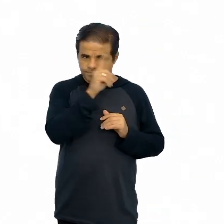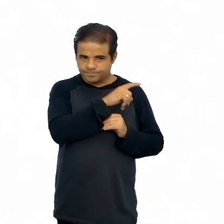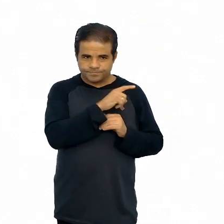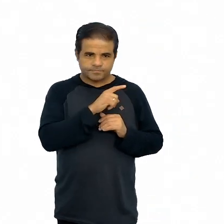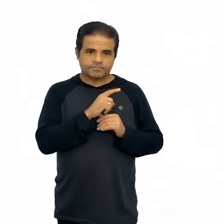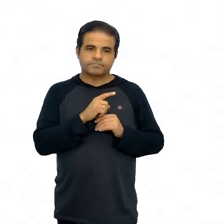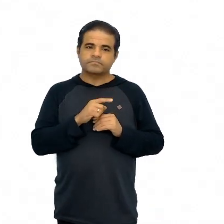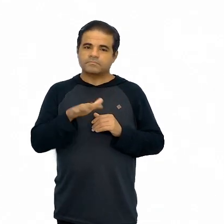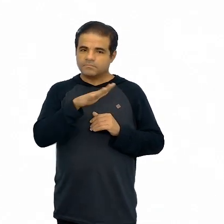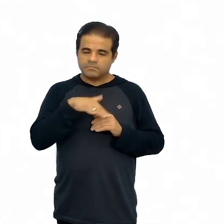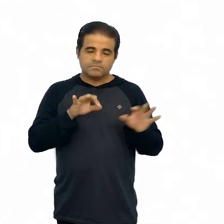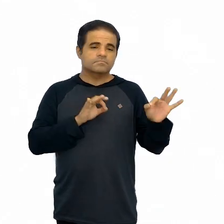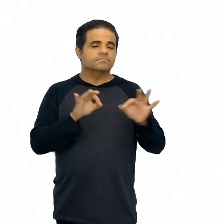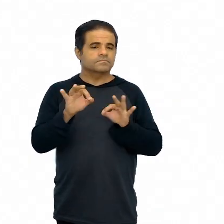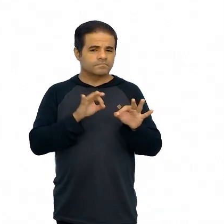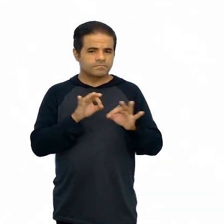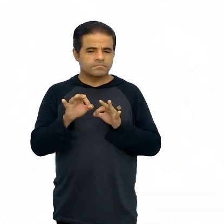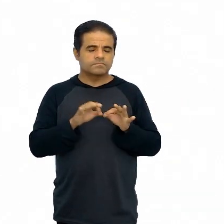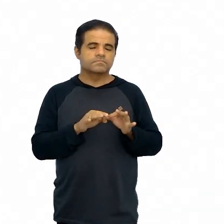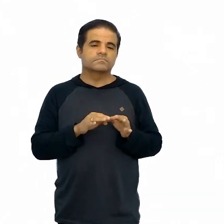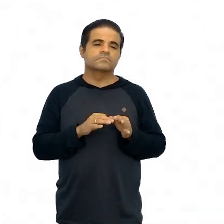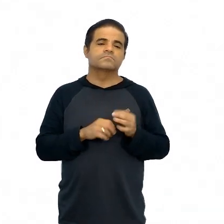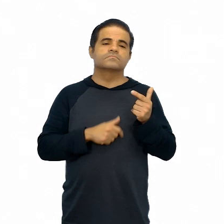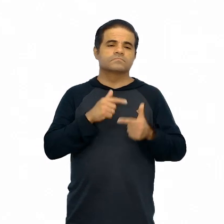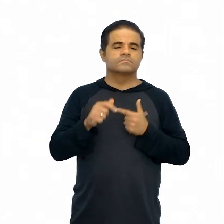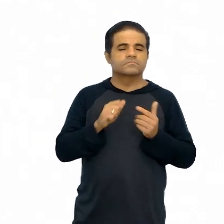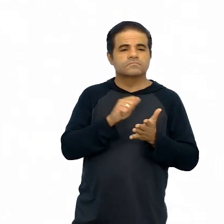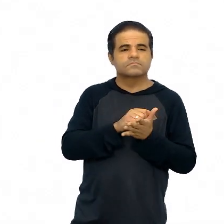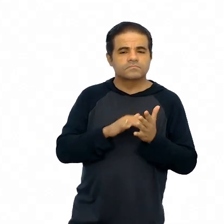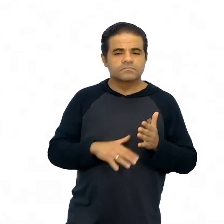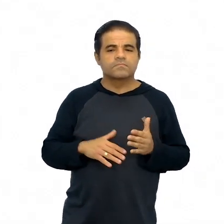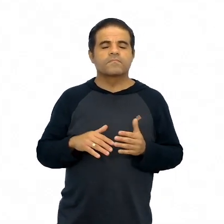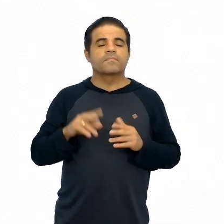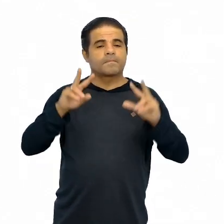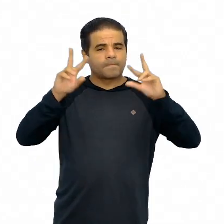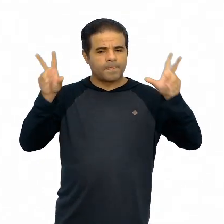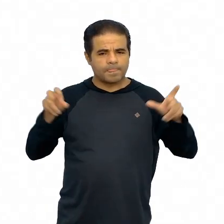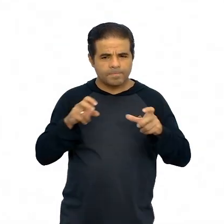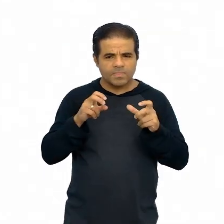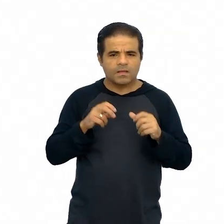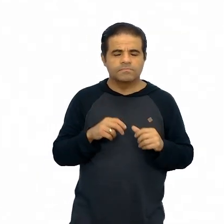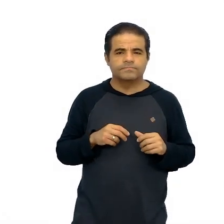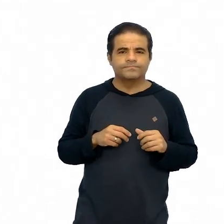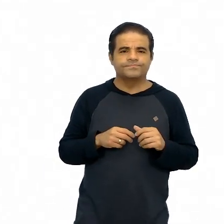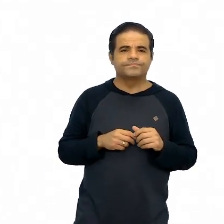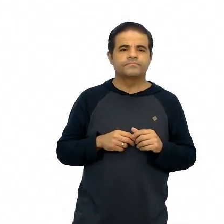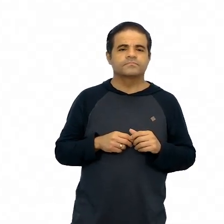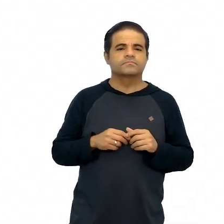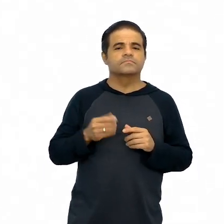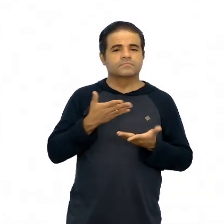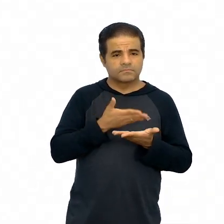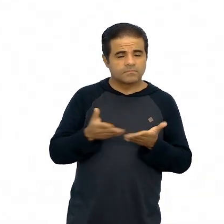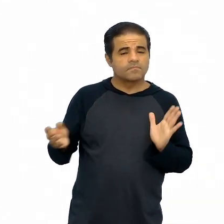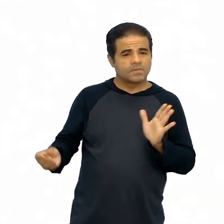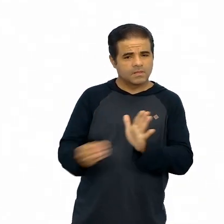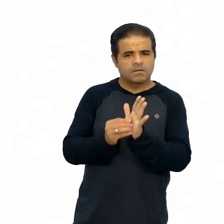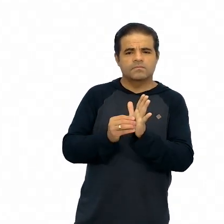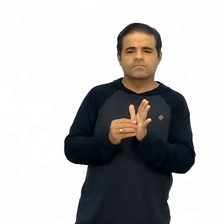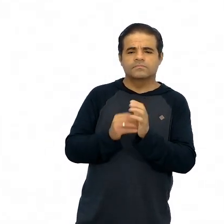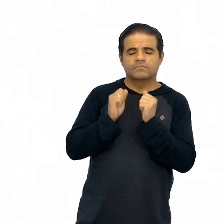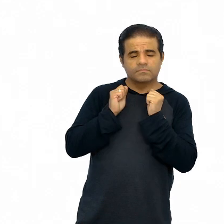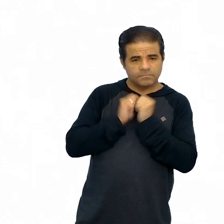na resolução da tarefa. A questão de aresta e